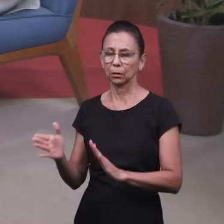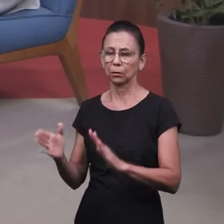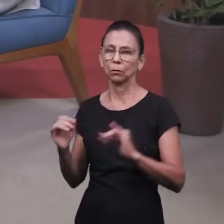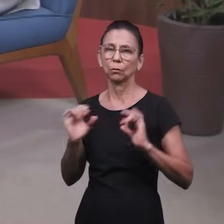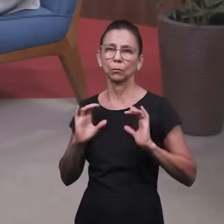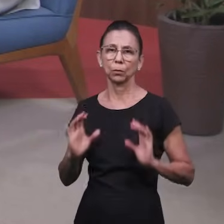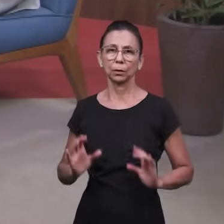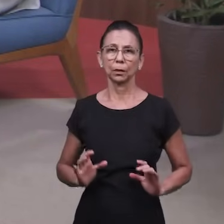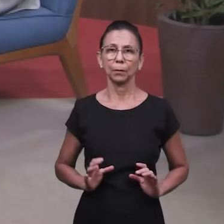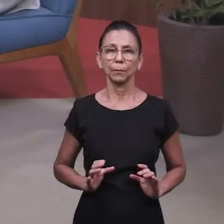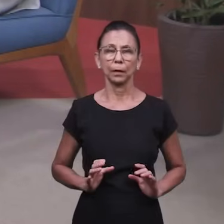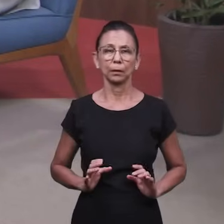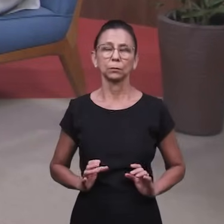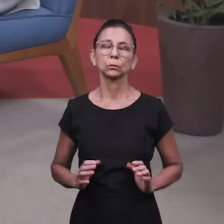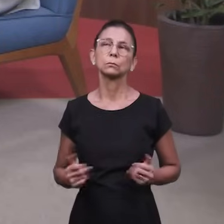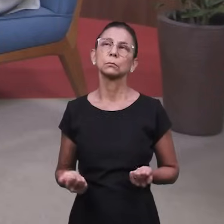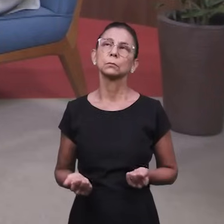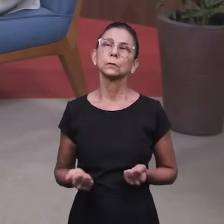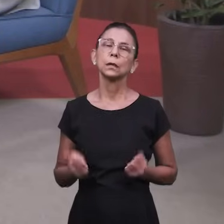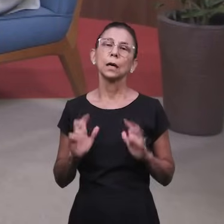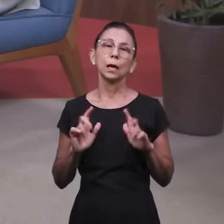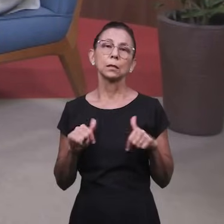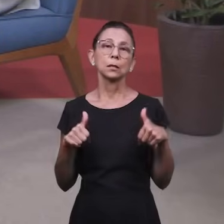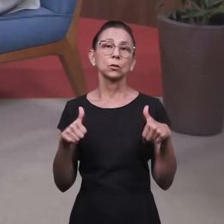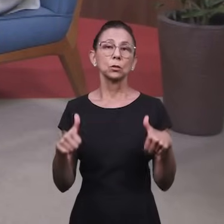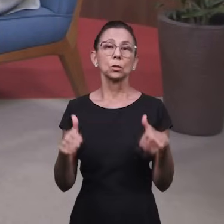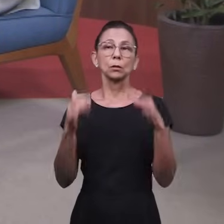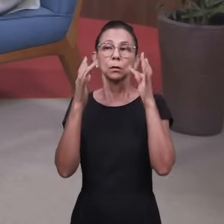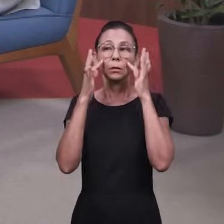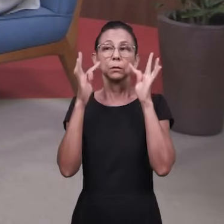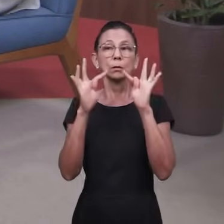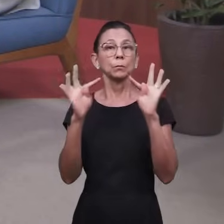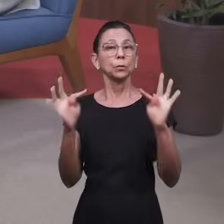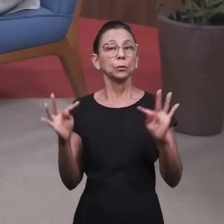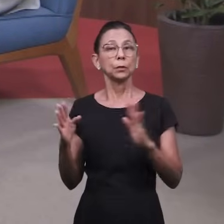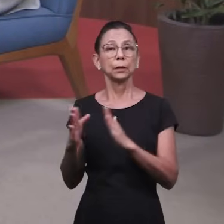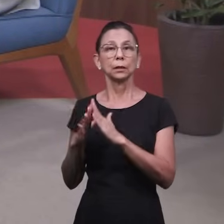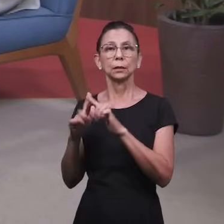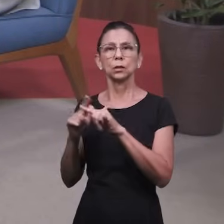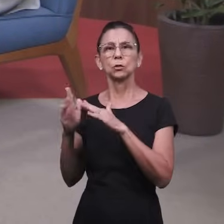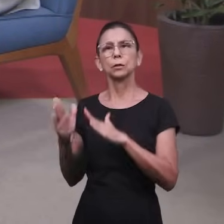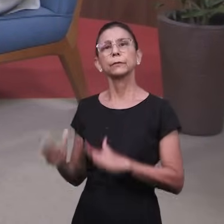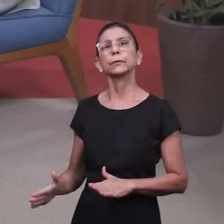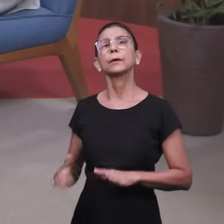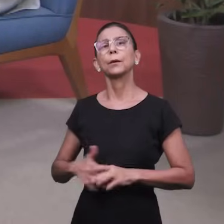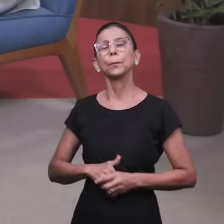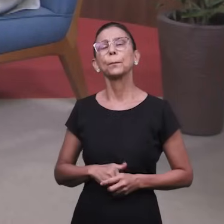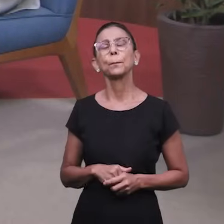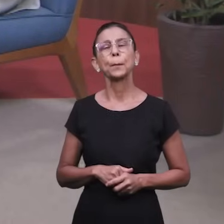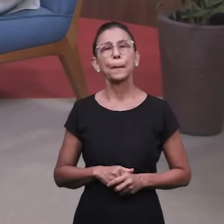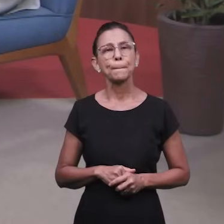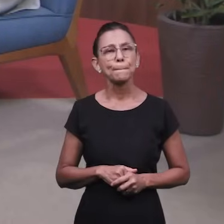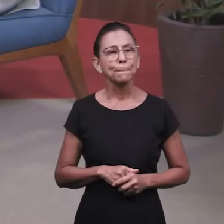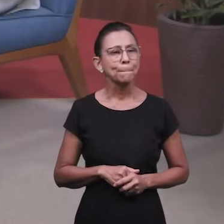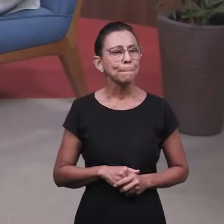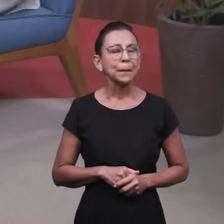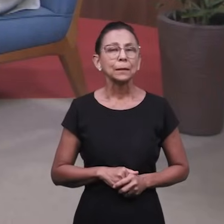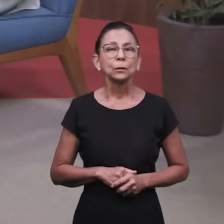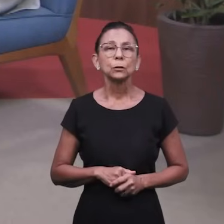atitudes dela, o comportamento da igreja fiel, aquilo que ela fala, é tudo